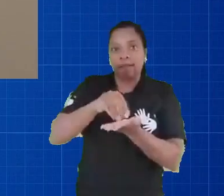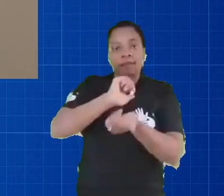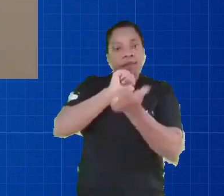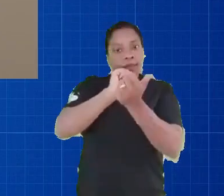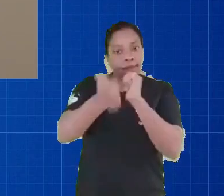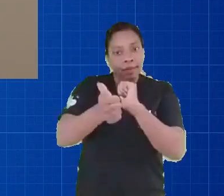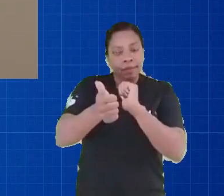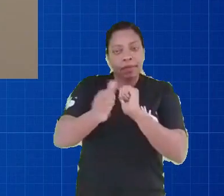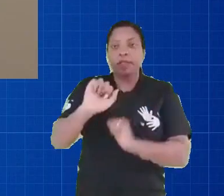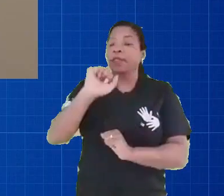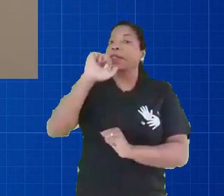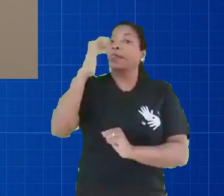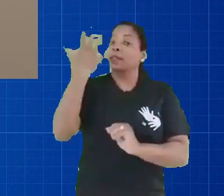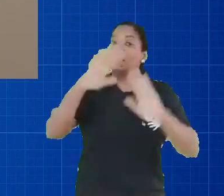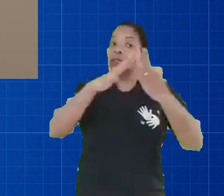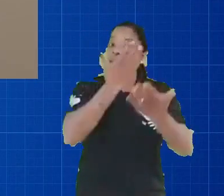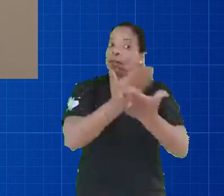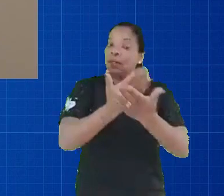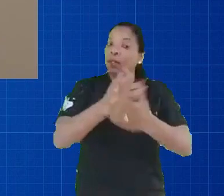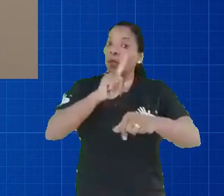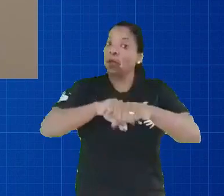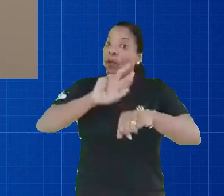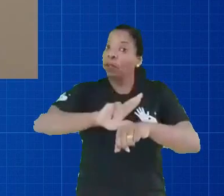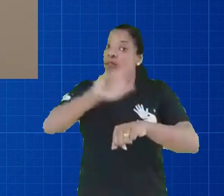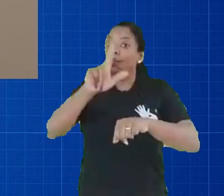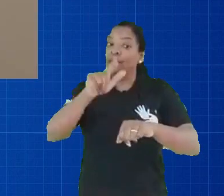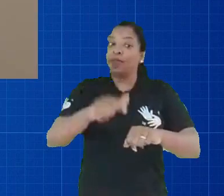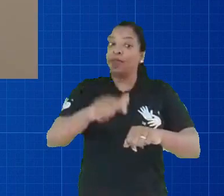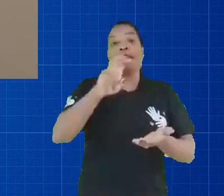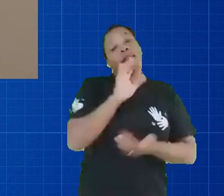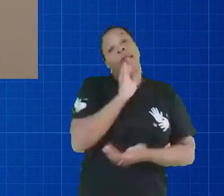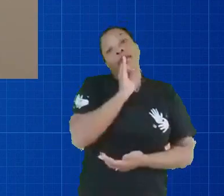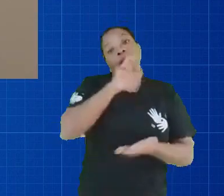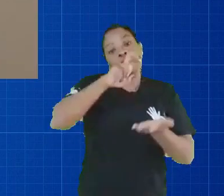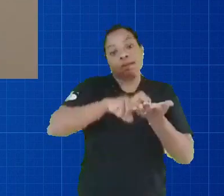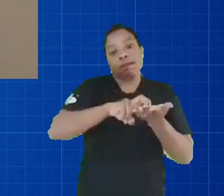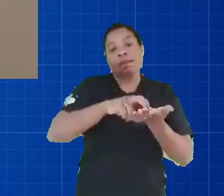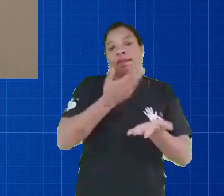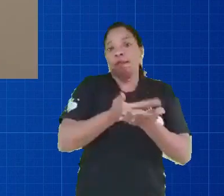E a professora Marta, ela também é responsável pelas formações do município,